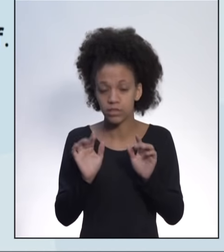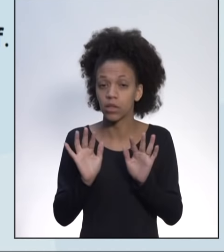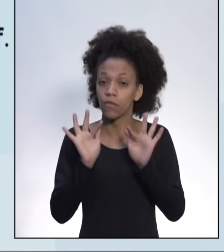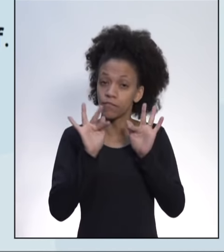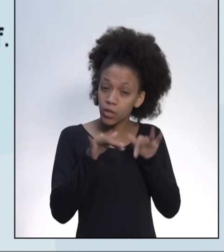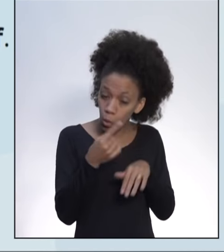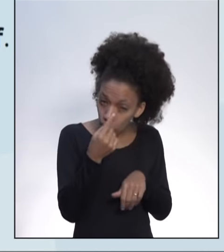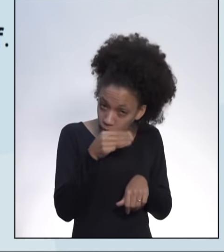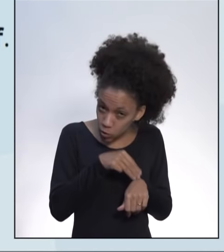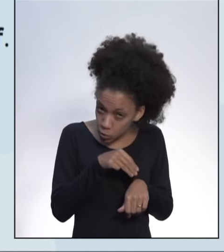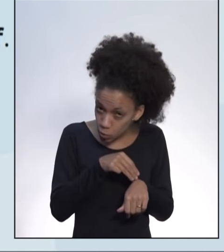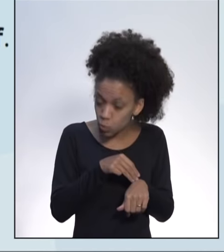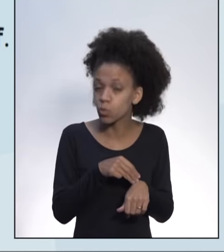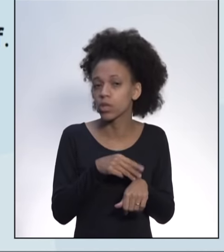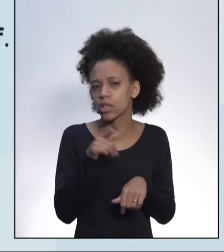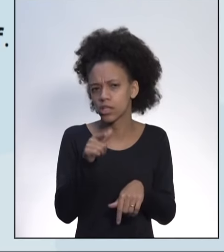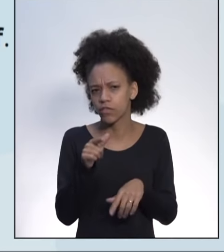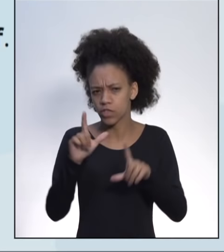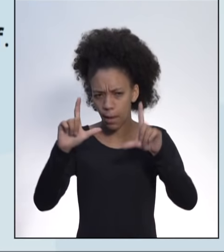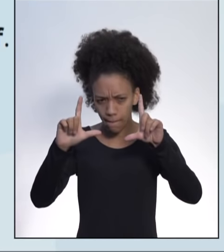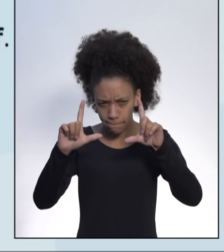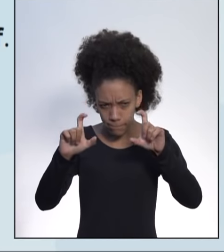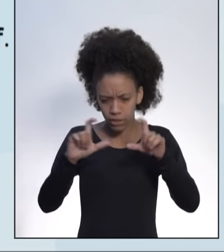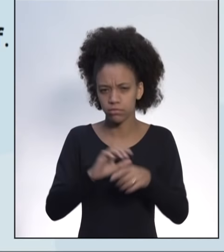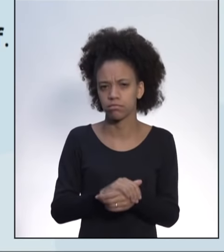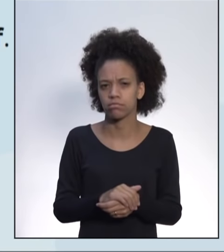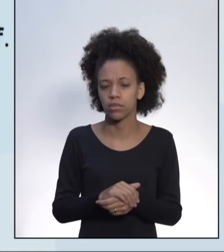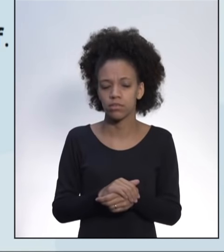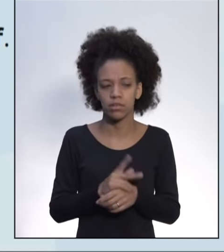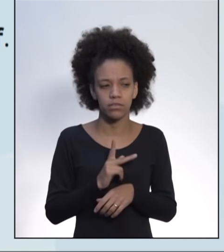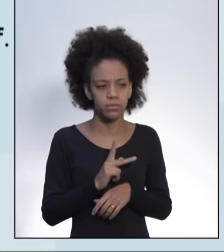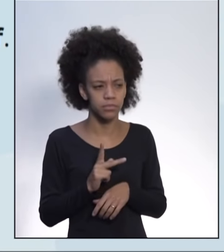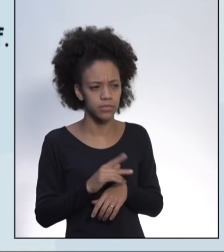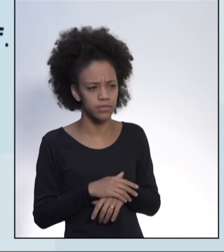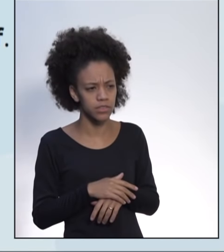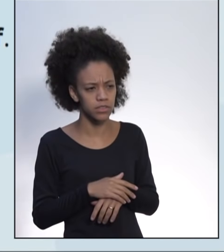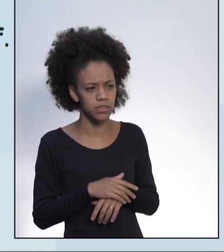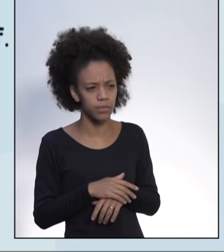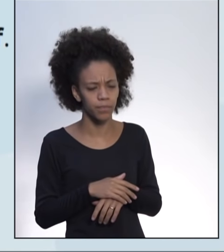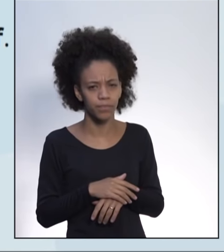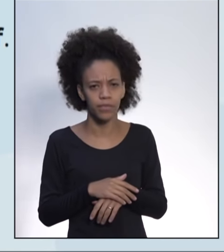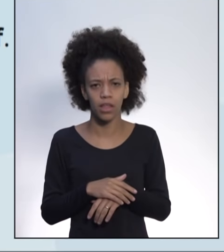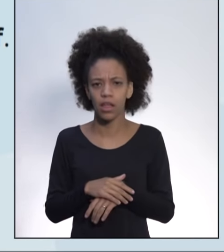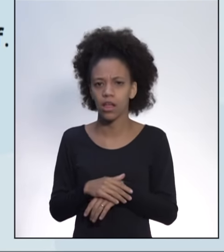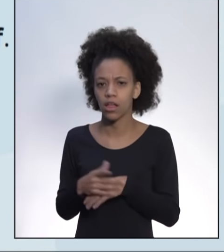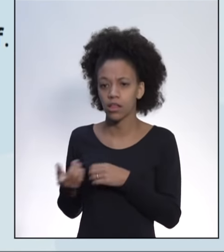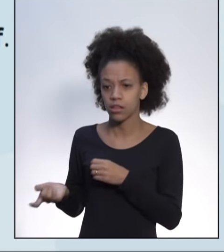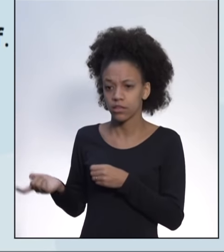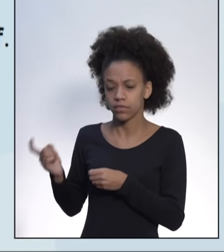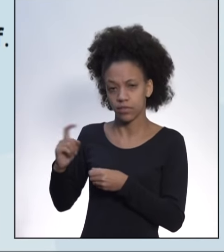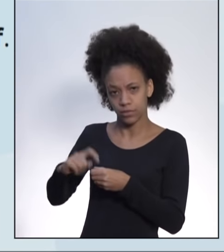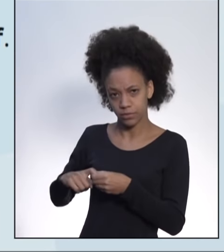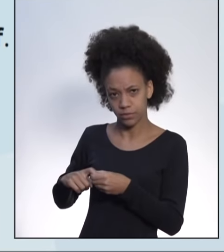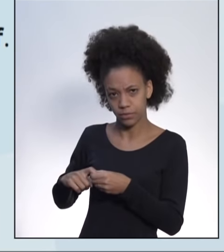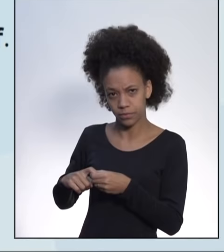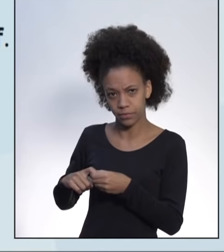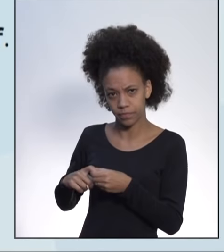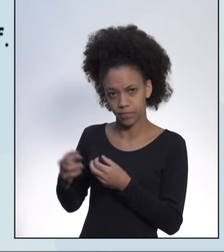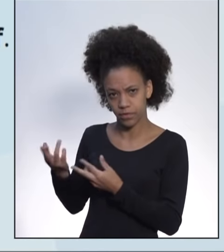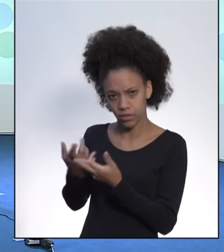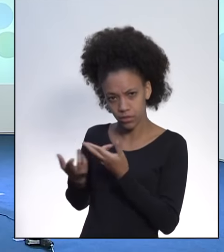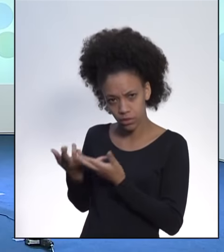terminar falta um minuto quero que vocês venham print na tela e és a conexão faltou e